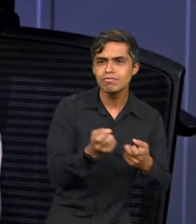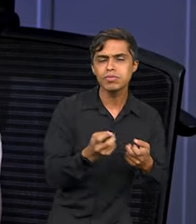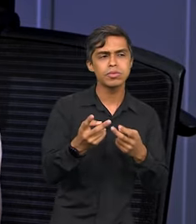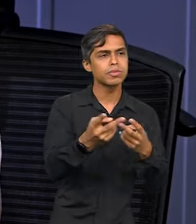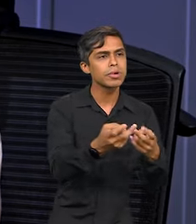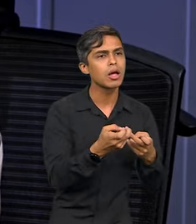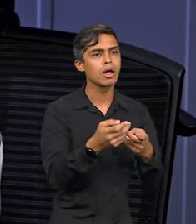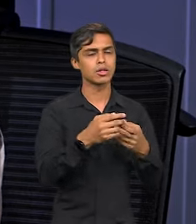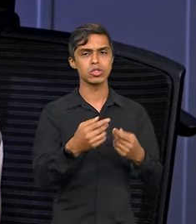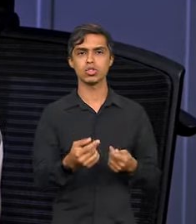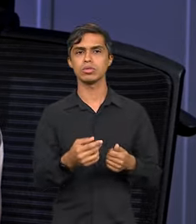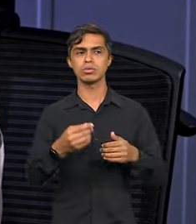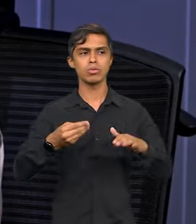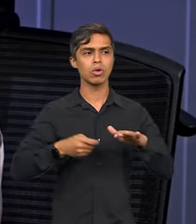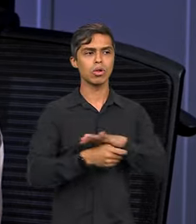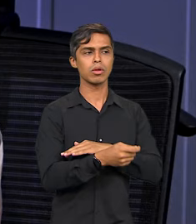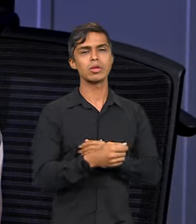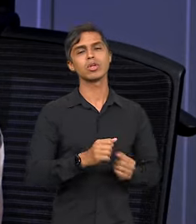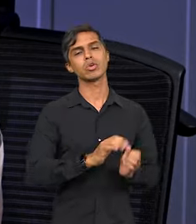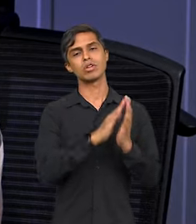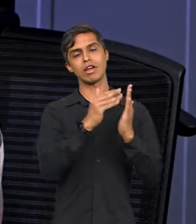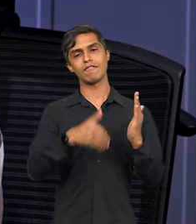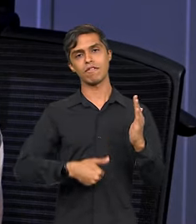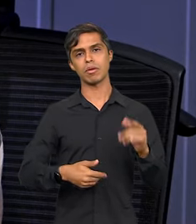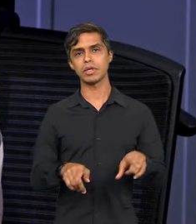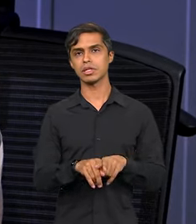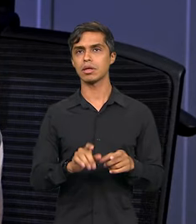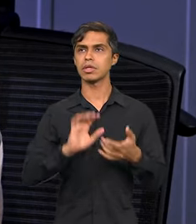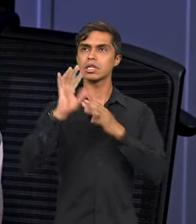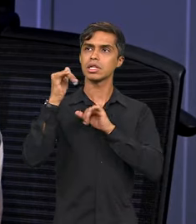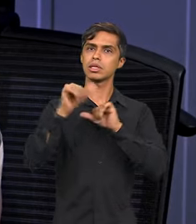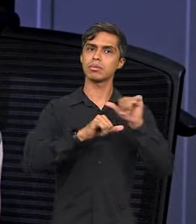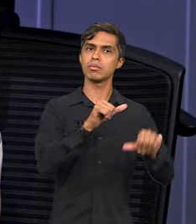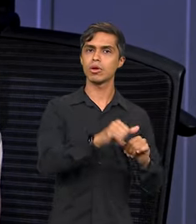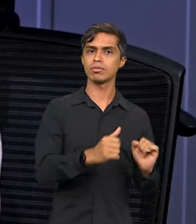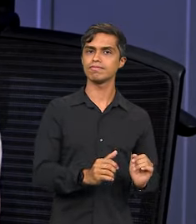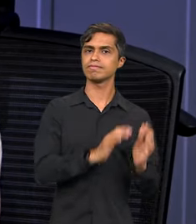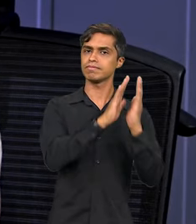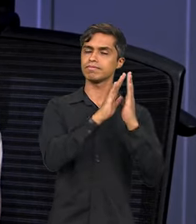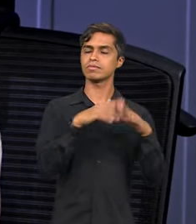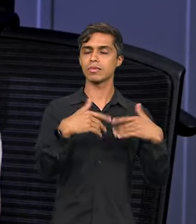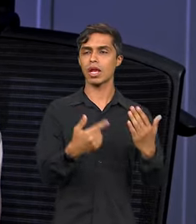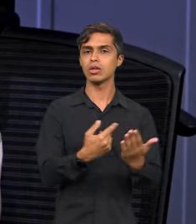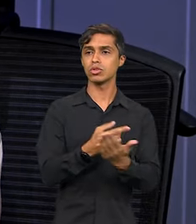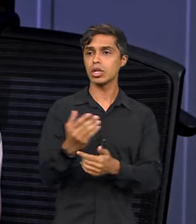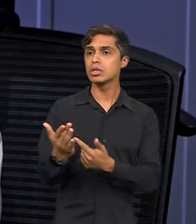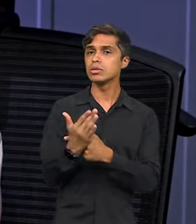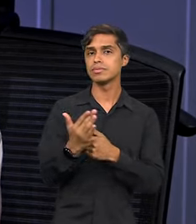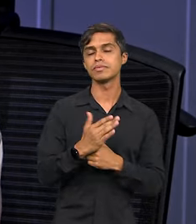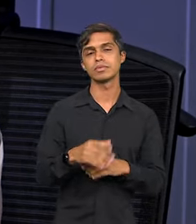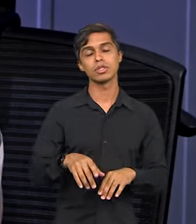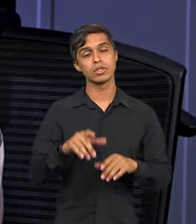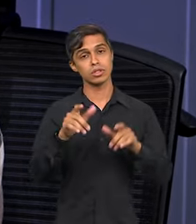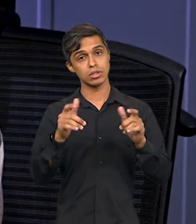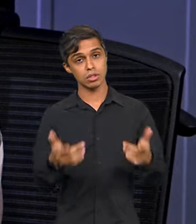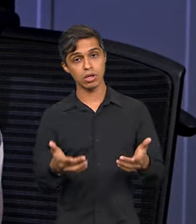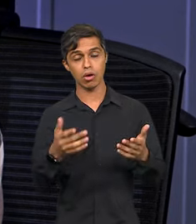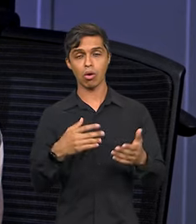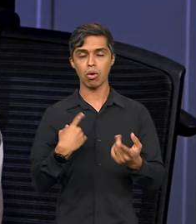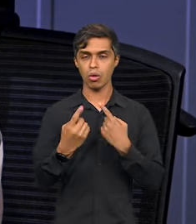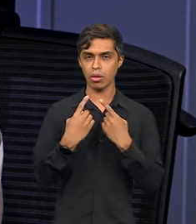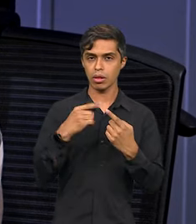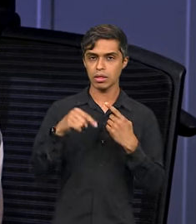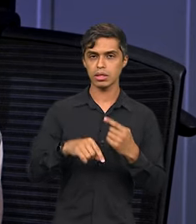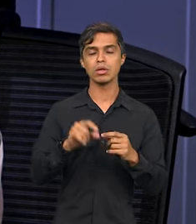poder I iam ser alocados para combater a fome e as mudanças climáticas e um Locus eh muito importante para que esse